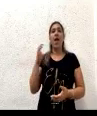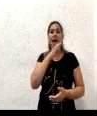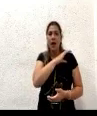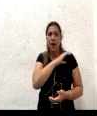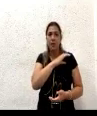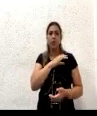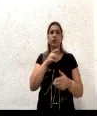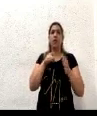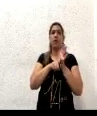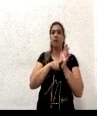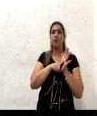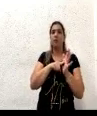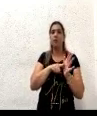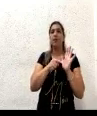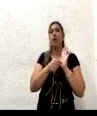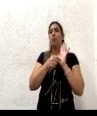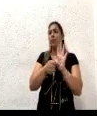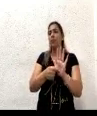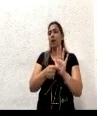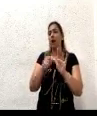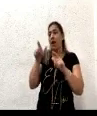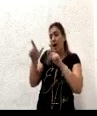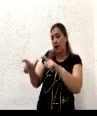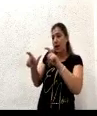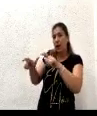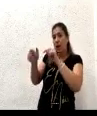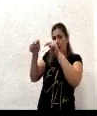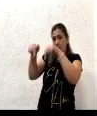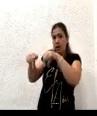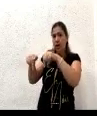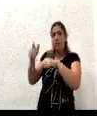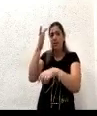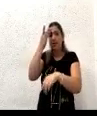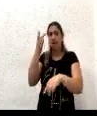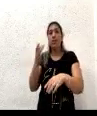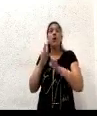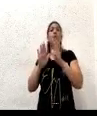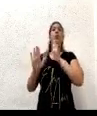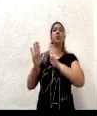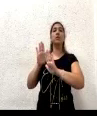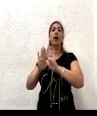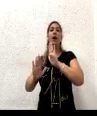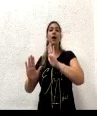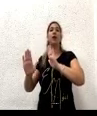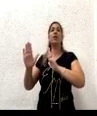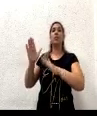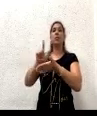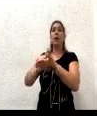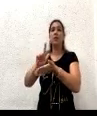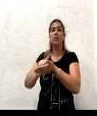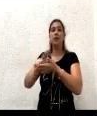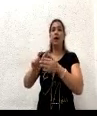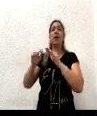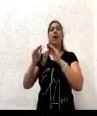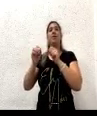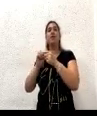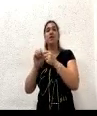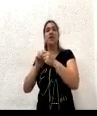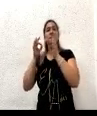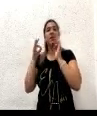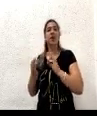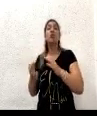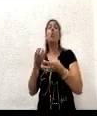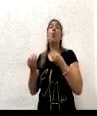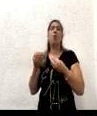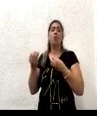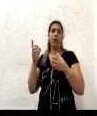para aquela população daquele bairro, daquela localização, para que tome cuidado, para que limpe, para que faça? Como que vocês estão